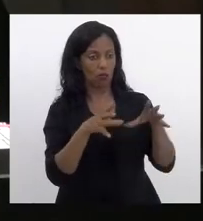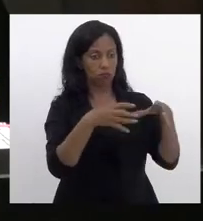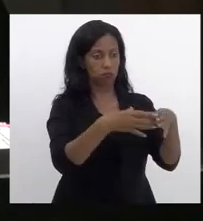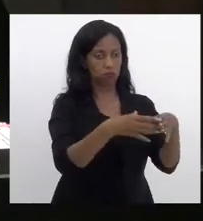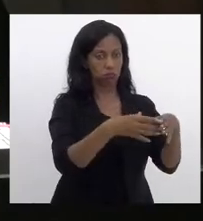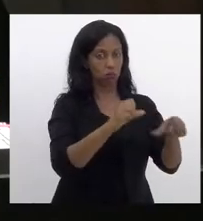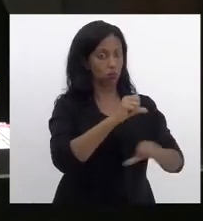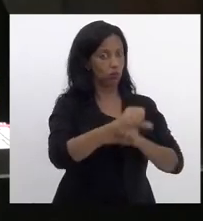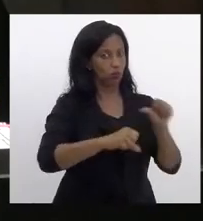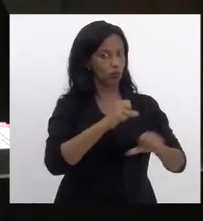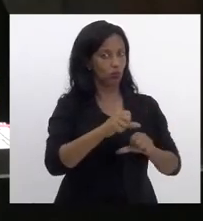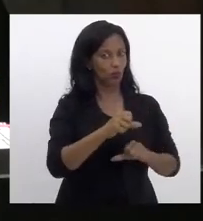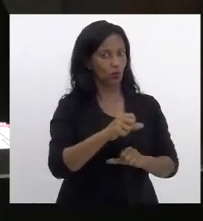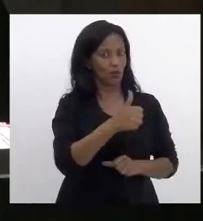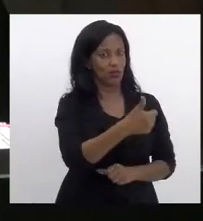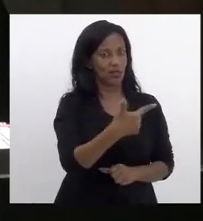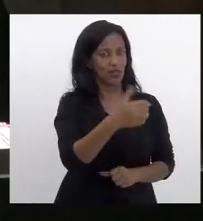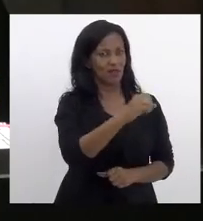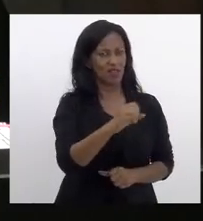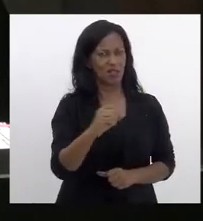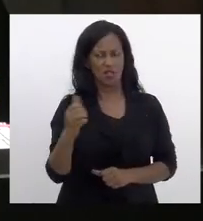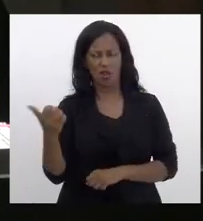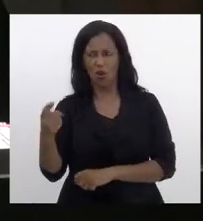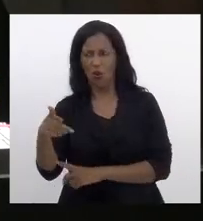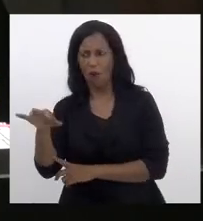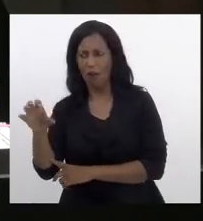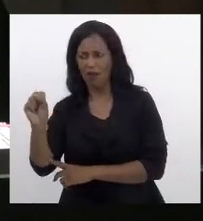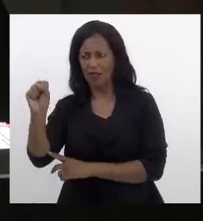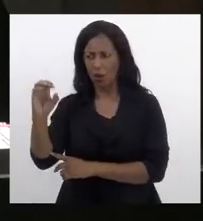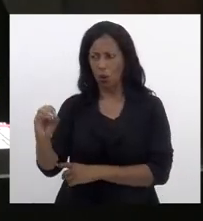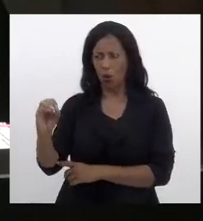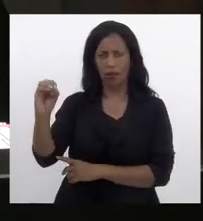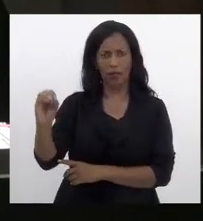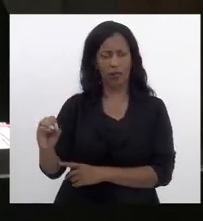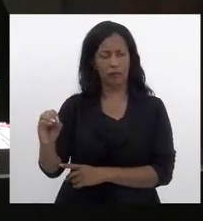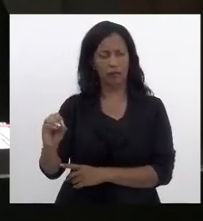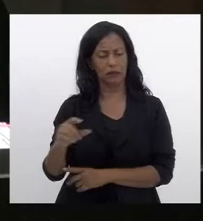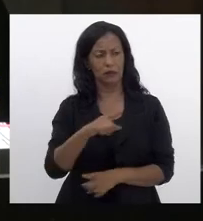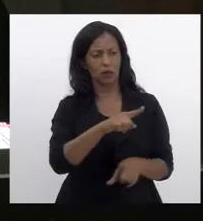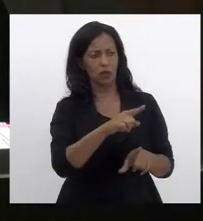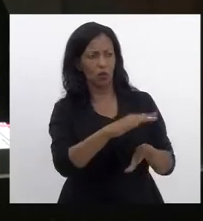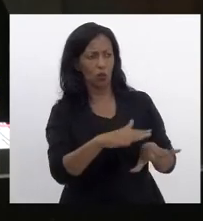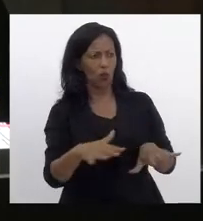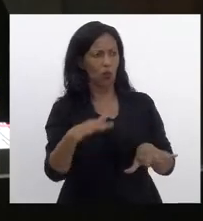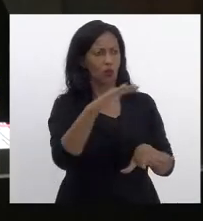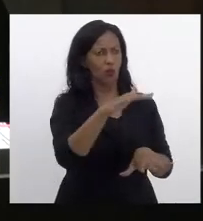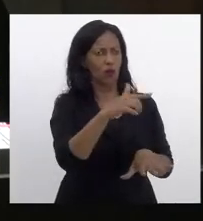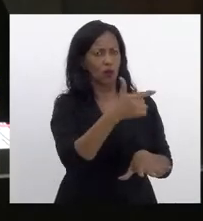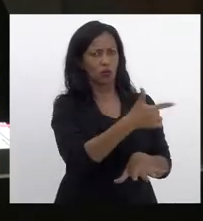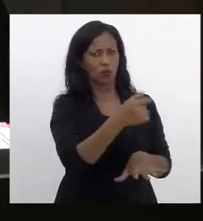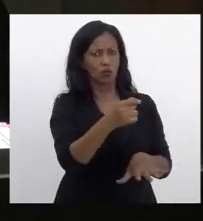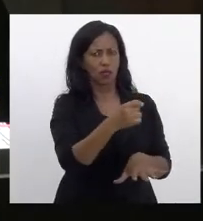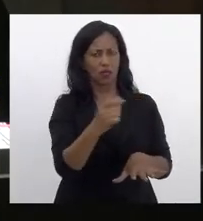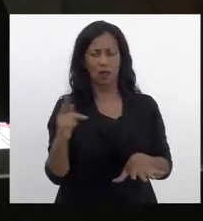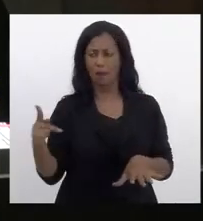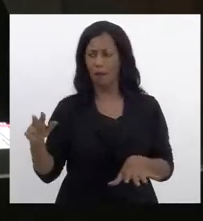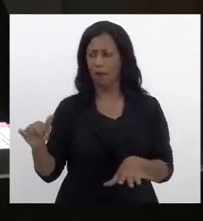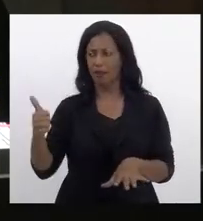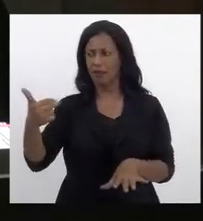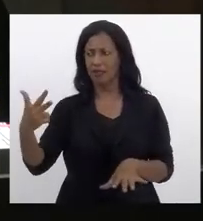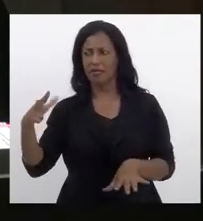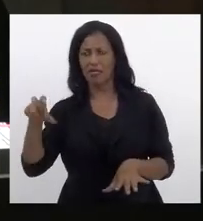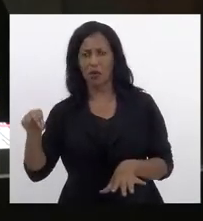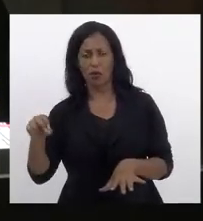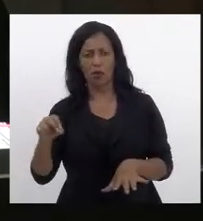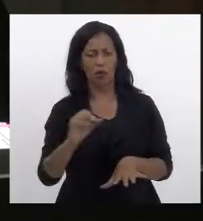aí mudou, e o praça foi para 80%. Em 88, o oficial foi para 200% e o praça 150%. Em 90,